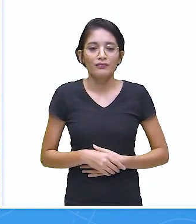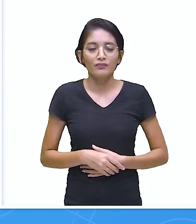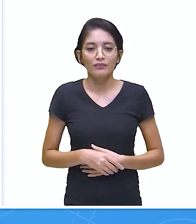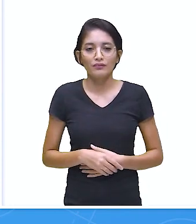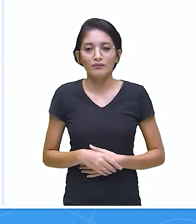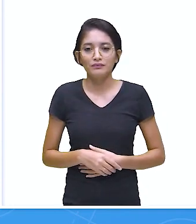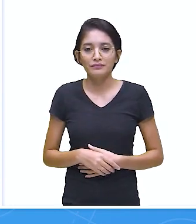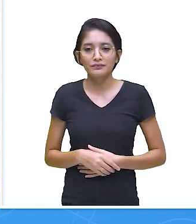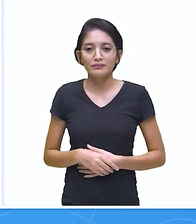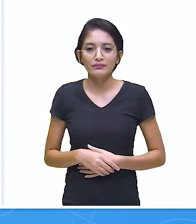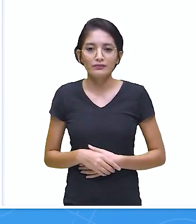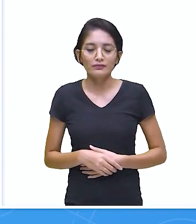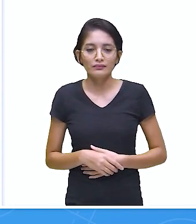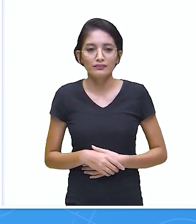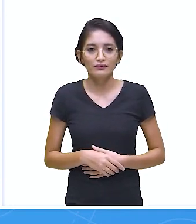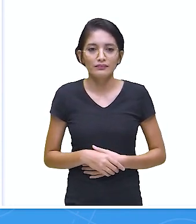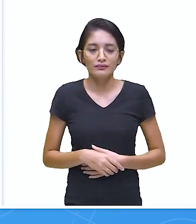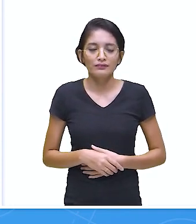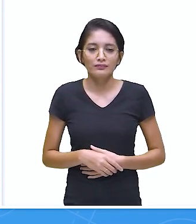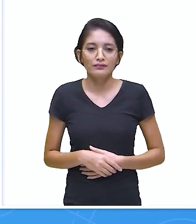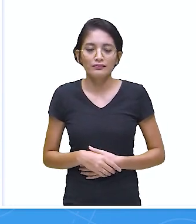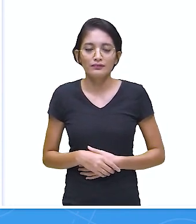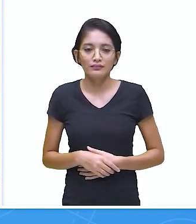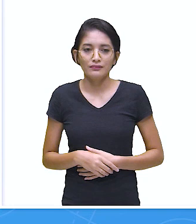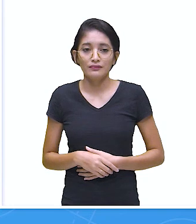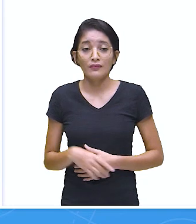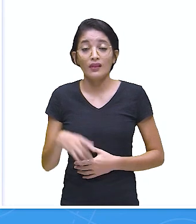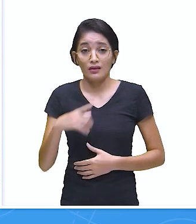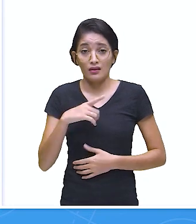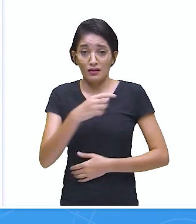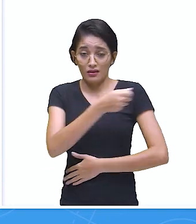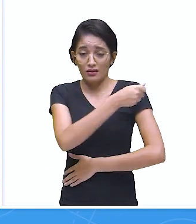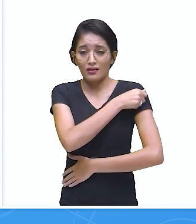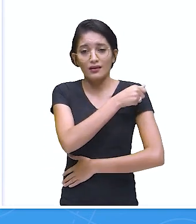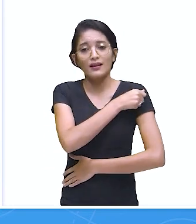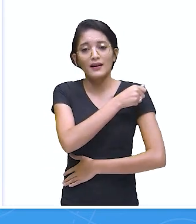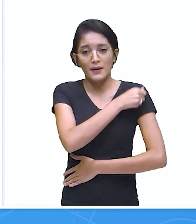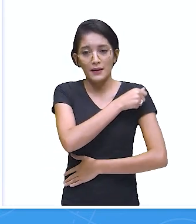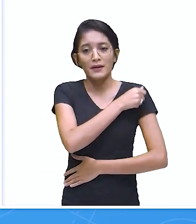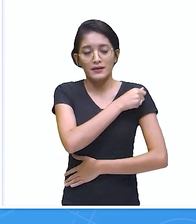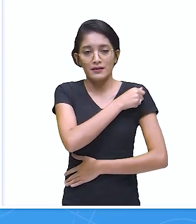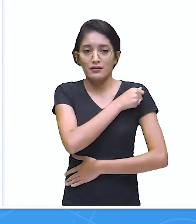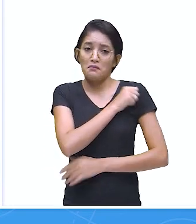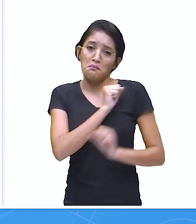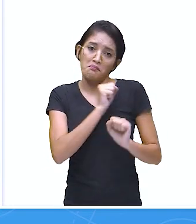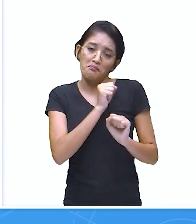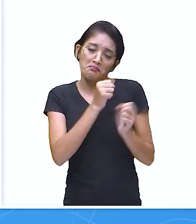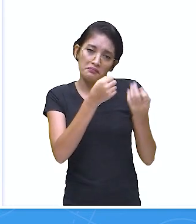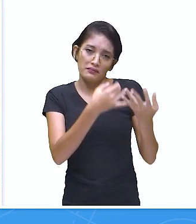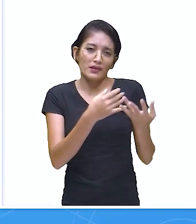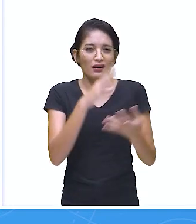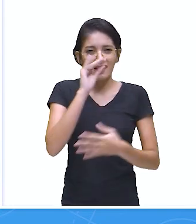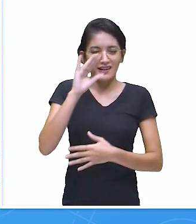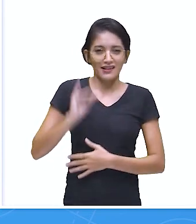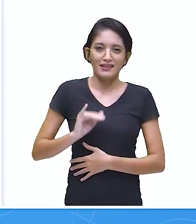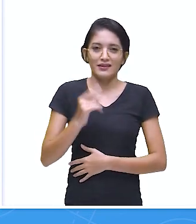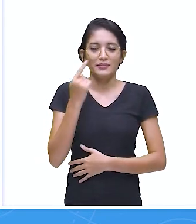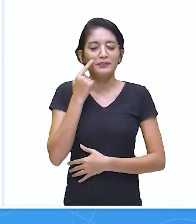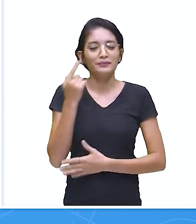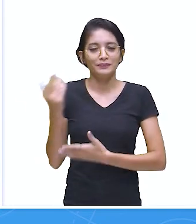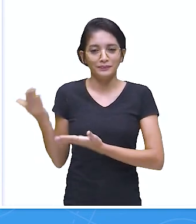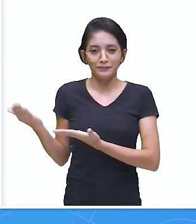Muito bem, muito bem, muito bem. Olha só, temos aí o aluno, vamos dizer que é um aluno, uma criança, olha só